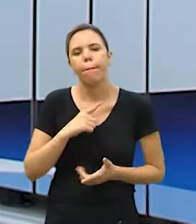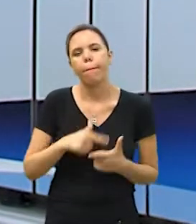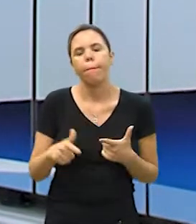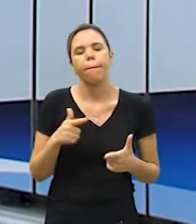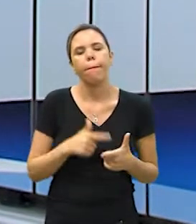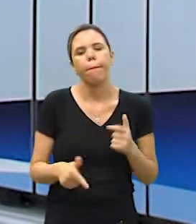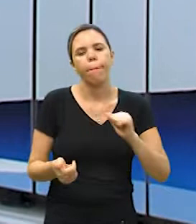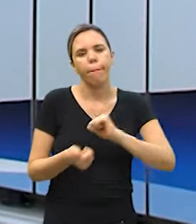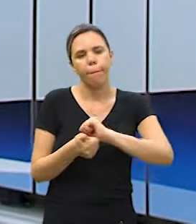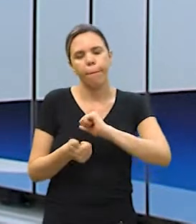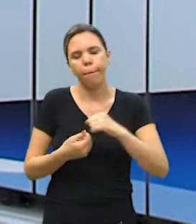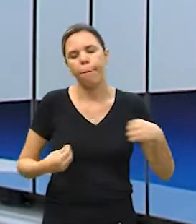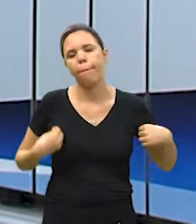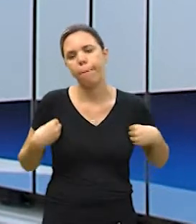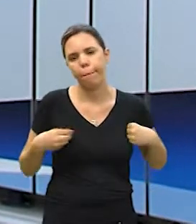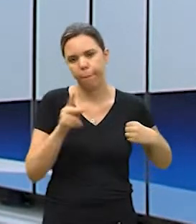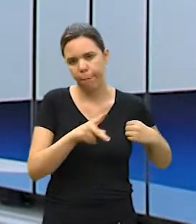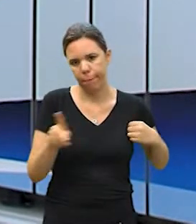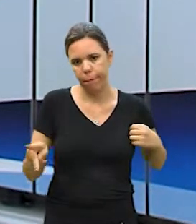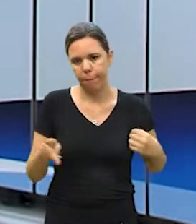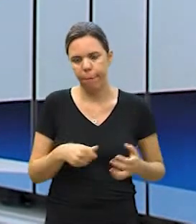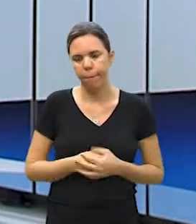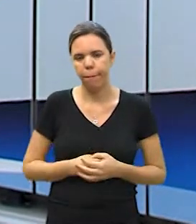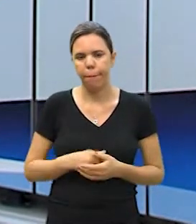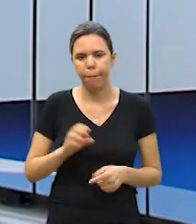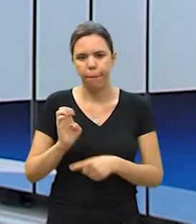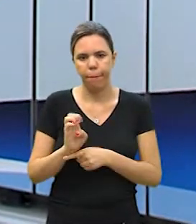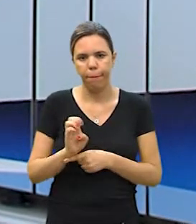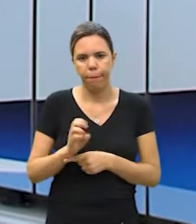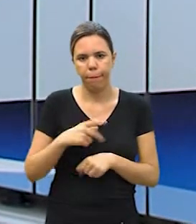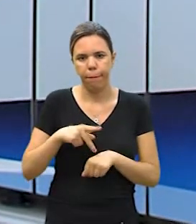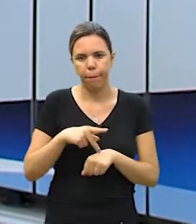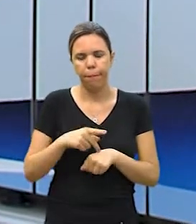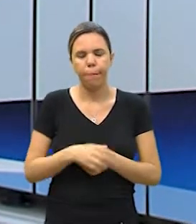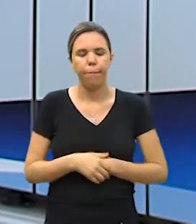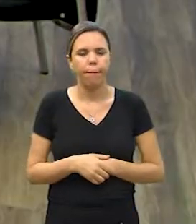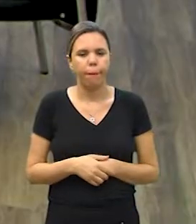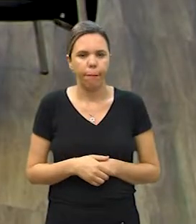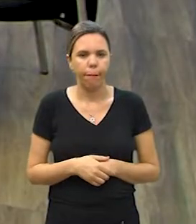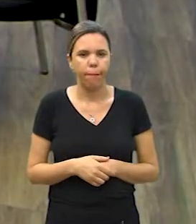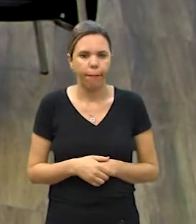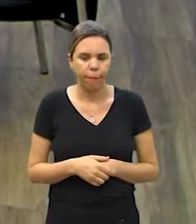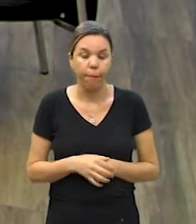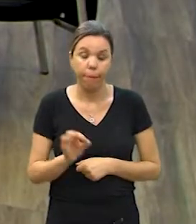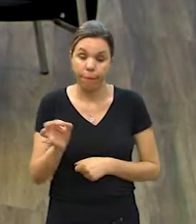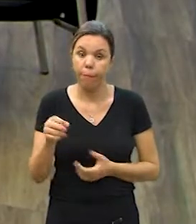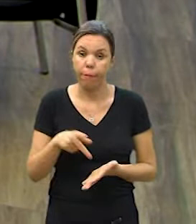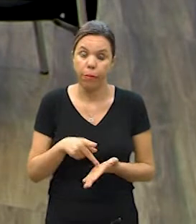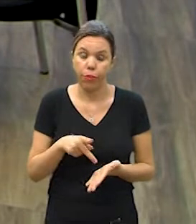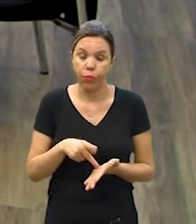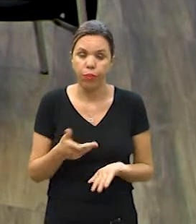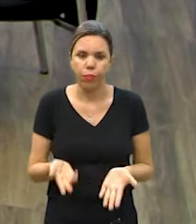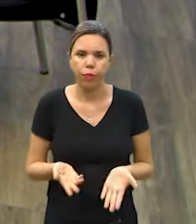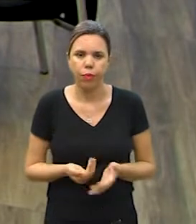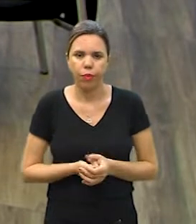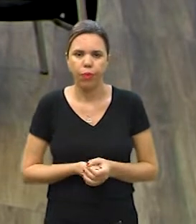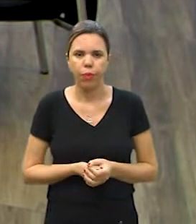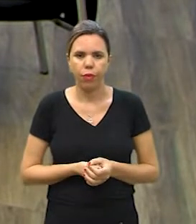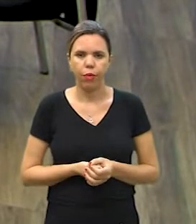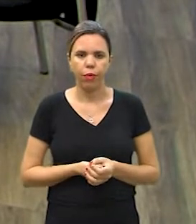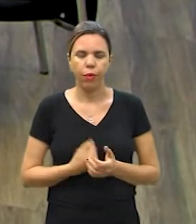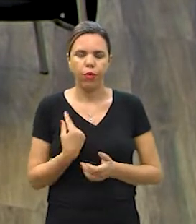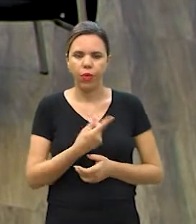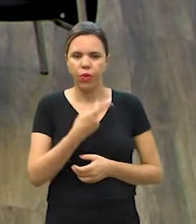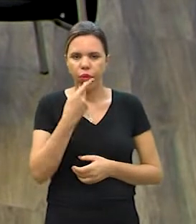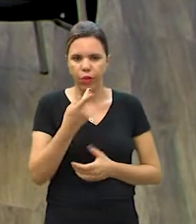tem um problema de qualidade de vida desse professor no nosso estado e no nosso país. Com certeza, né? Como